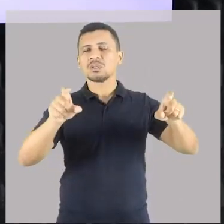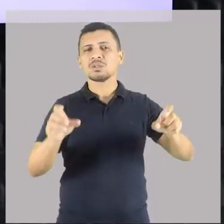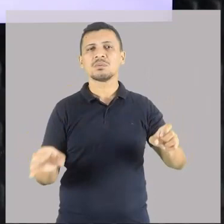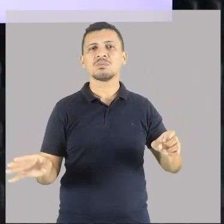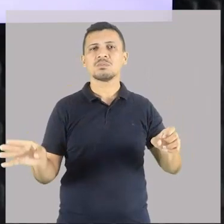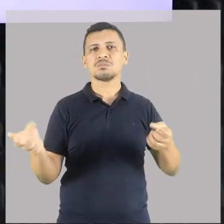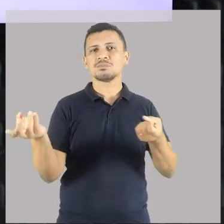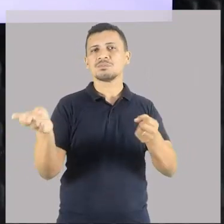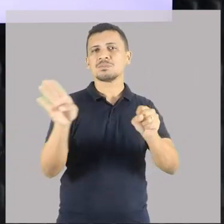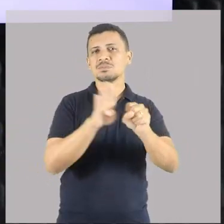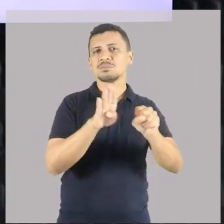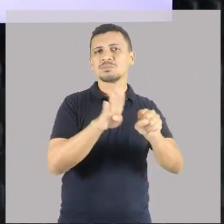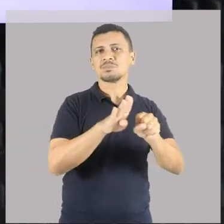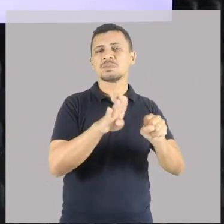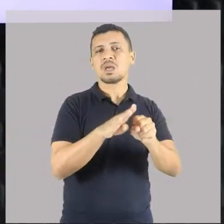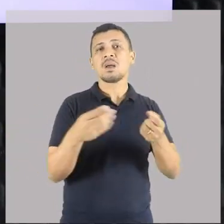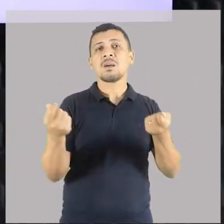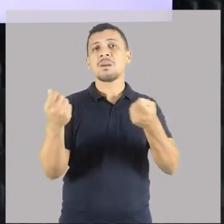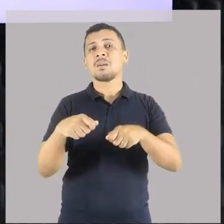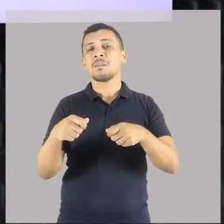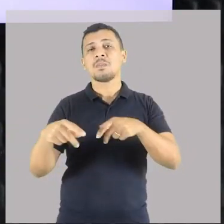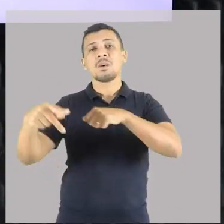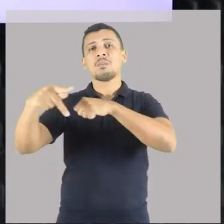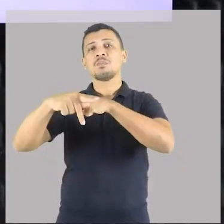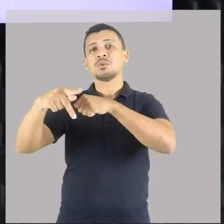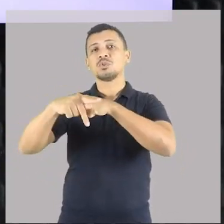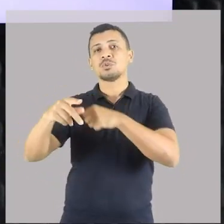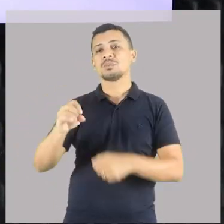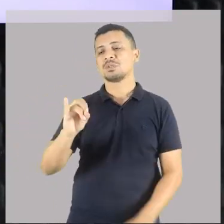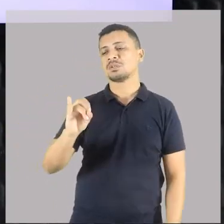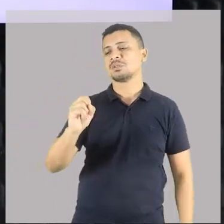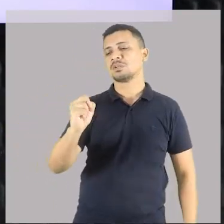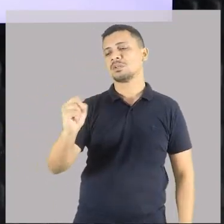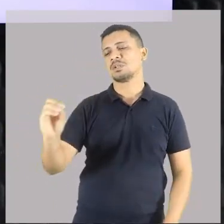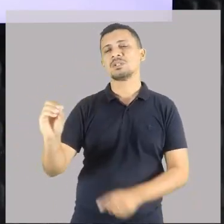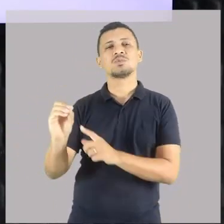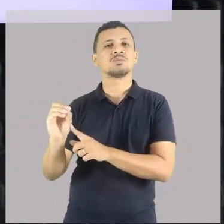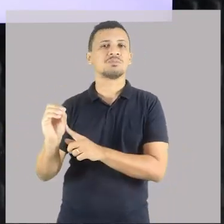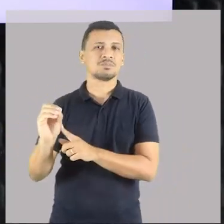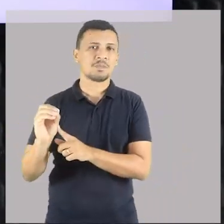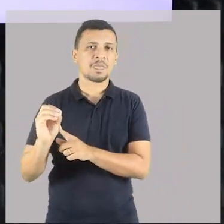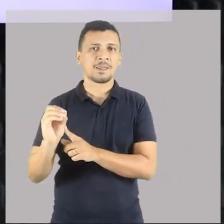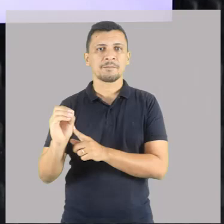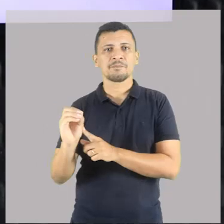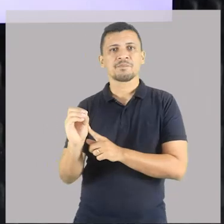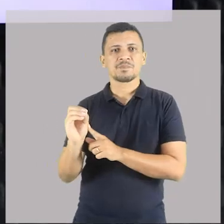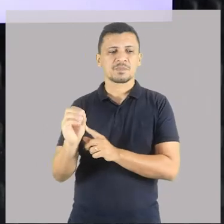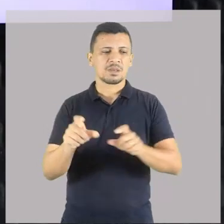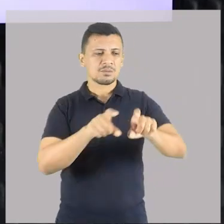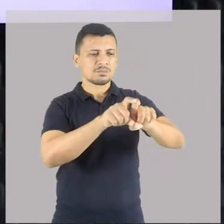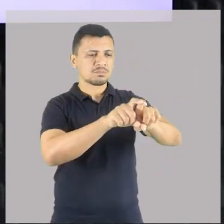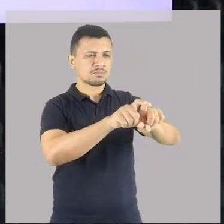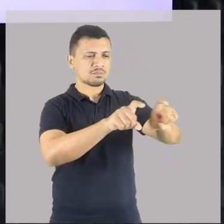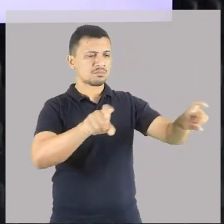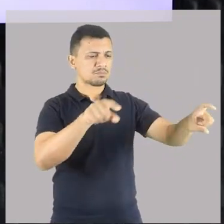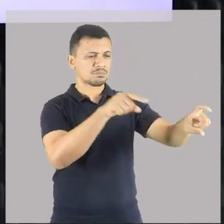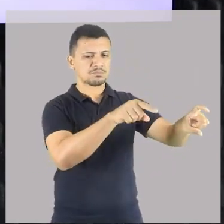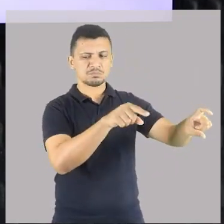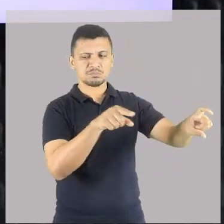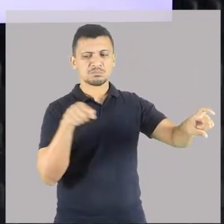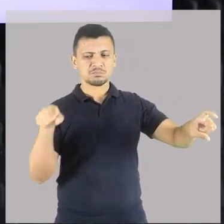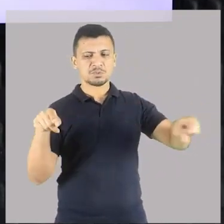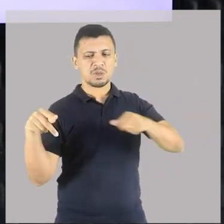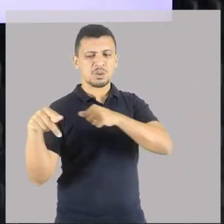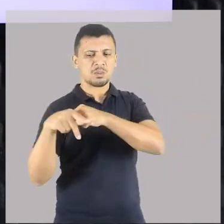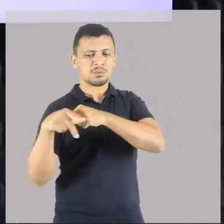puder substituir essa oração pelo pronome isso. Sempre que eu puder, no lugar da oração substantiva, colocar o